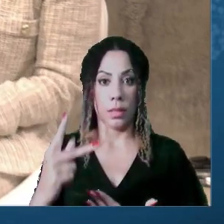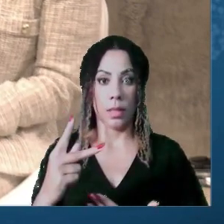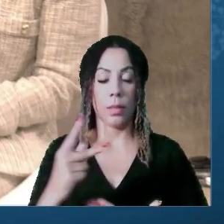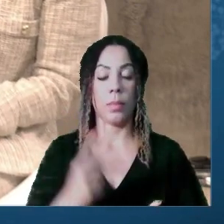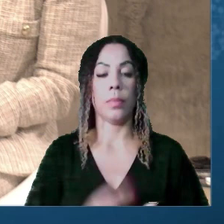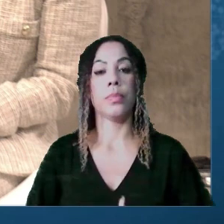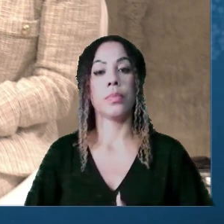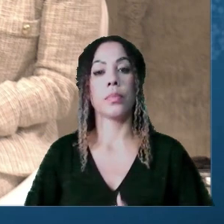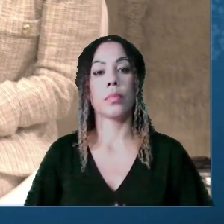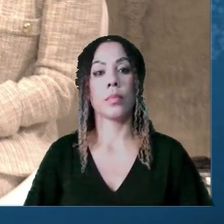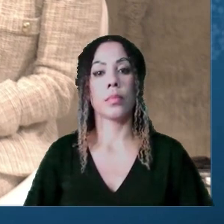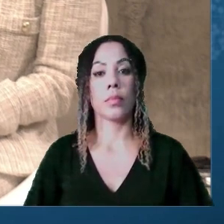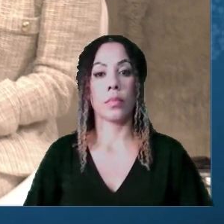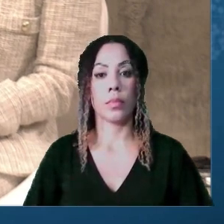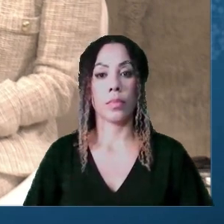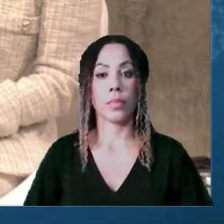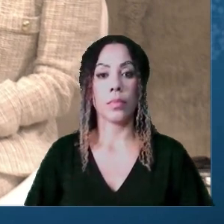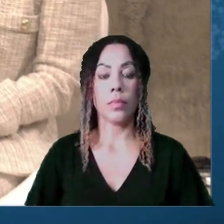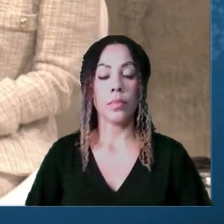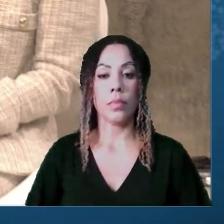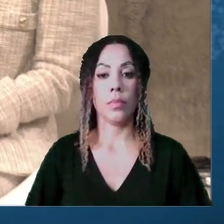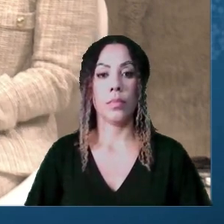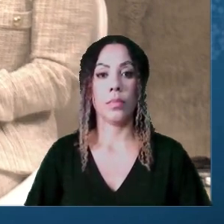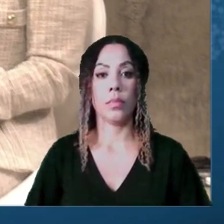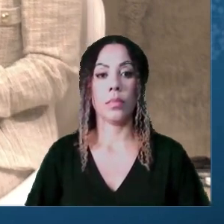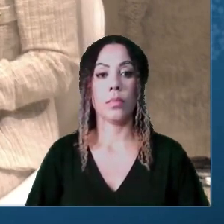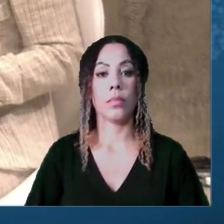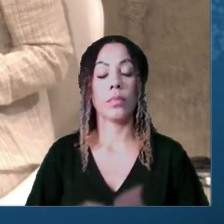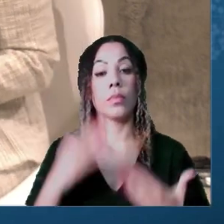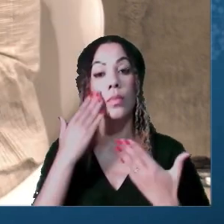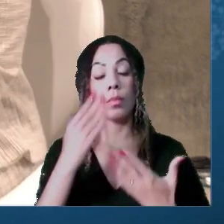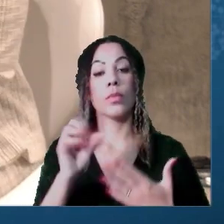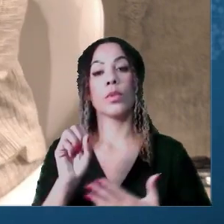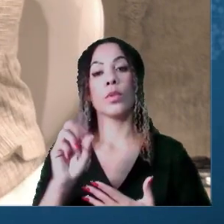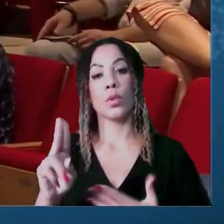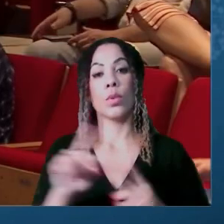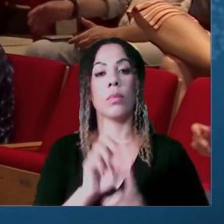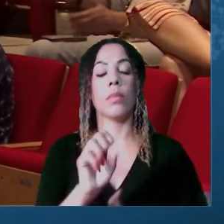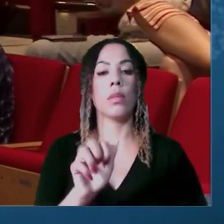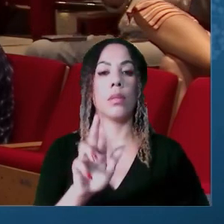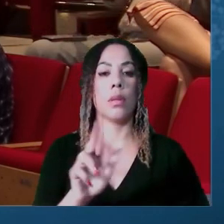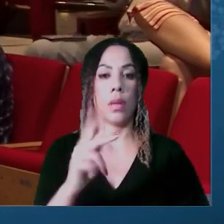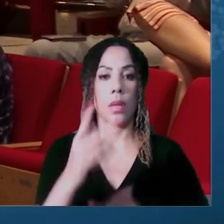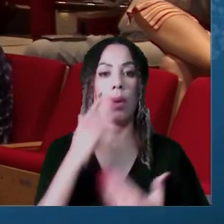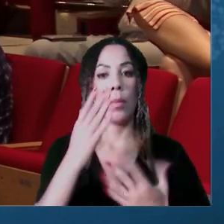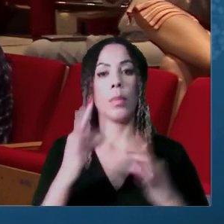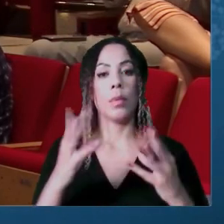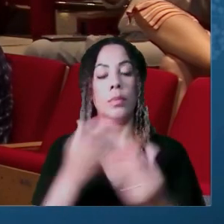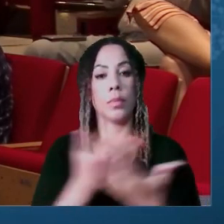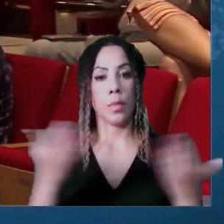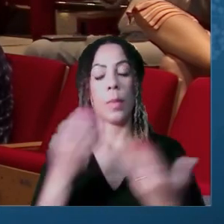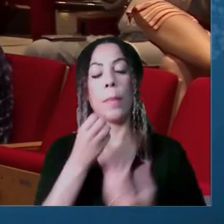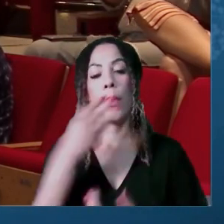very high level. Thank you. Obrigado a todos. Estamos finalizando o nosso painel.